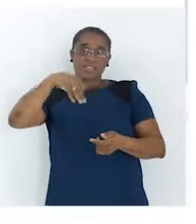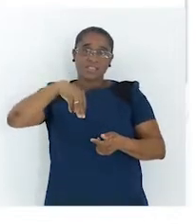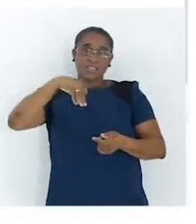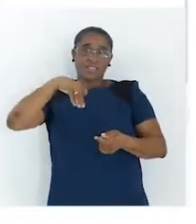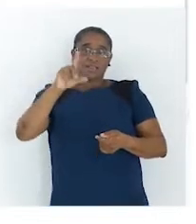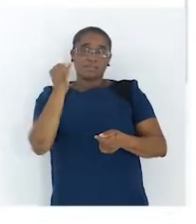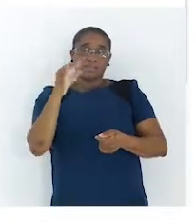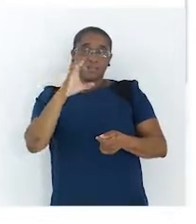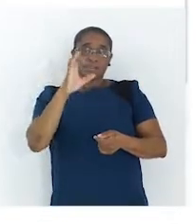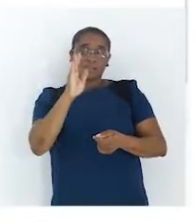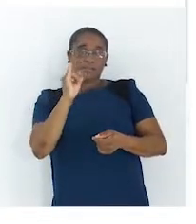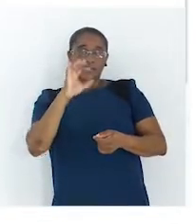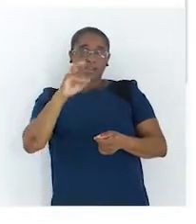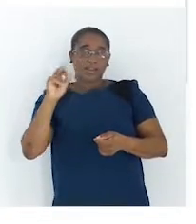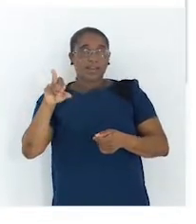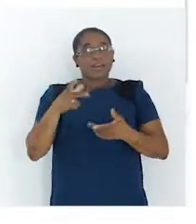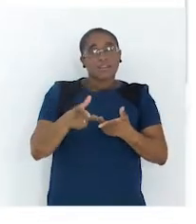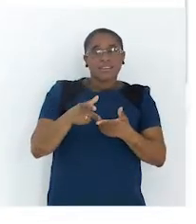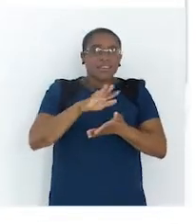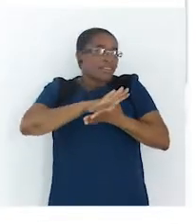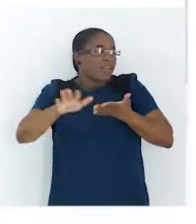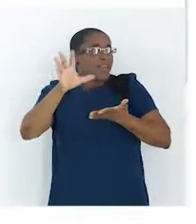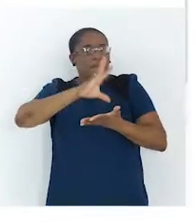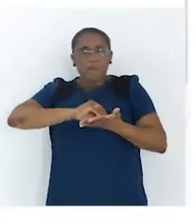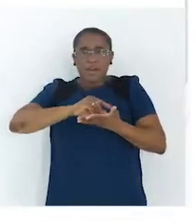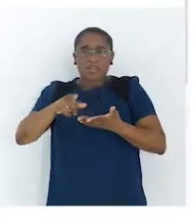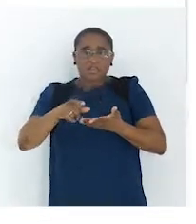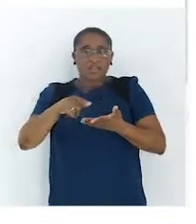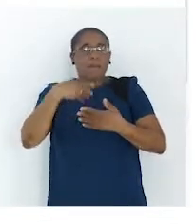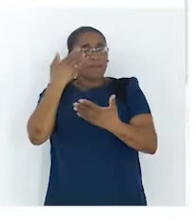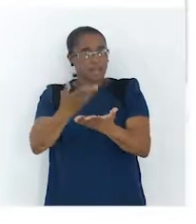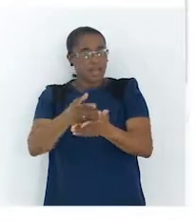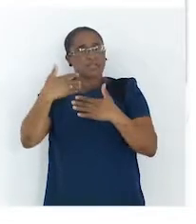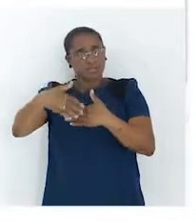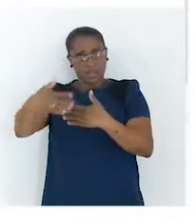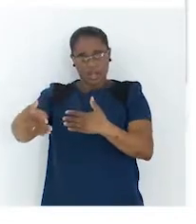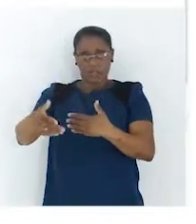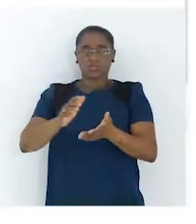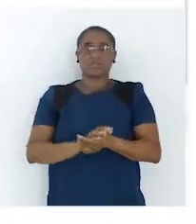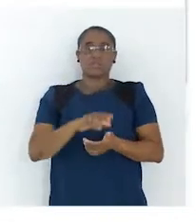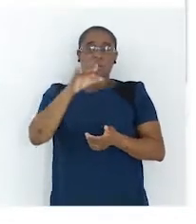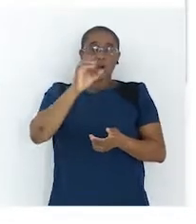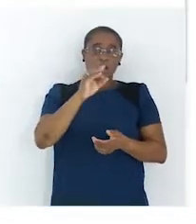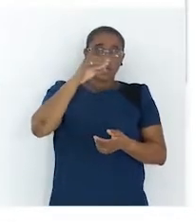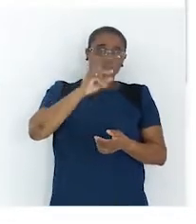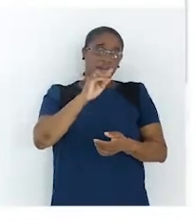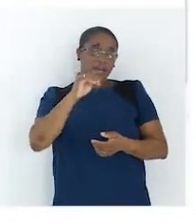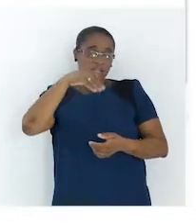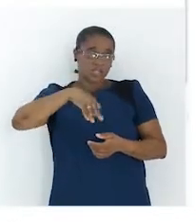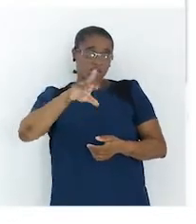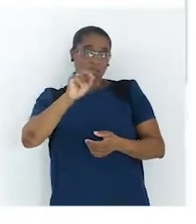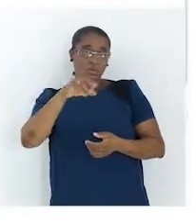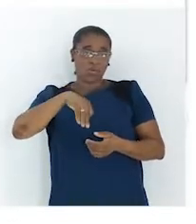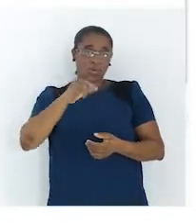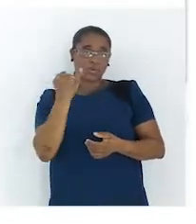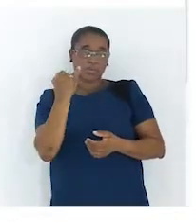que aplicar em simultâneo as propriedades dos radicais e as operações com radicais Então